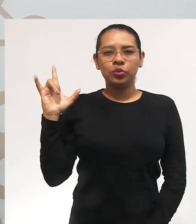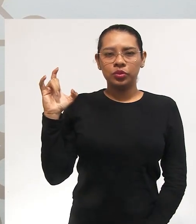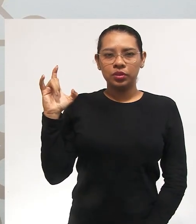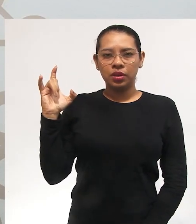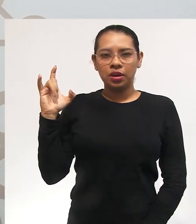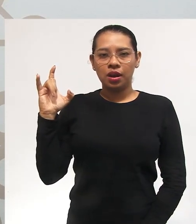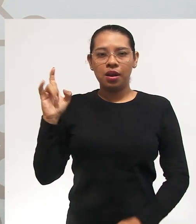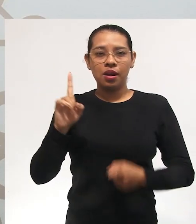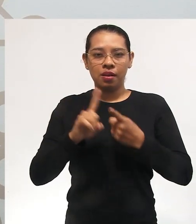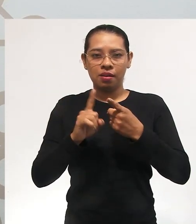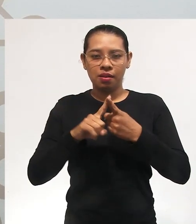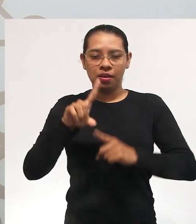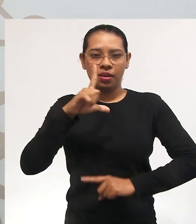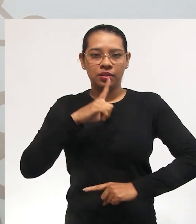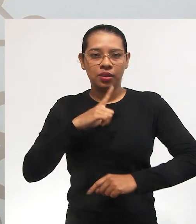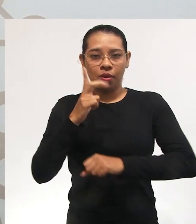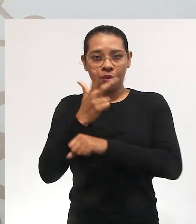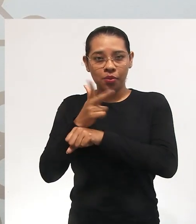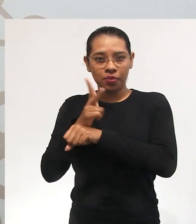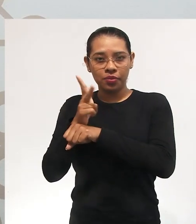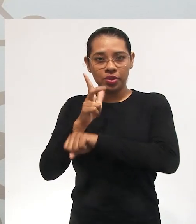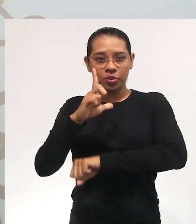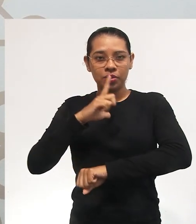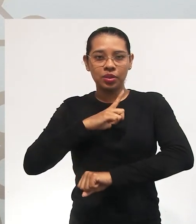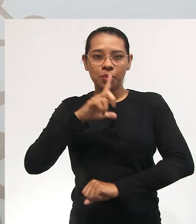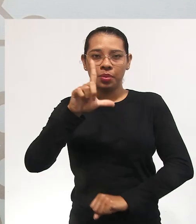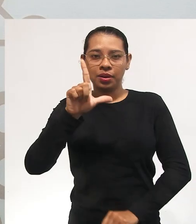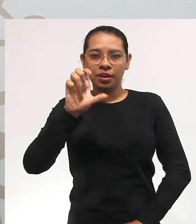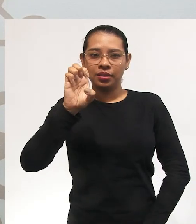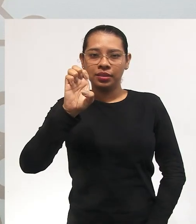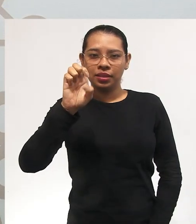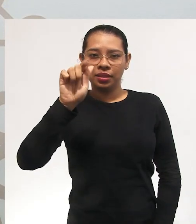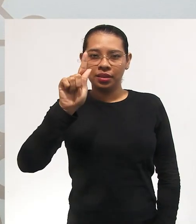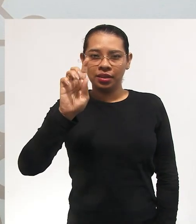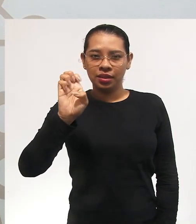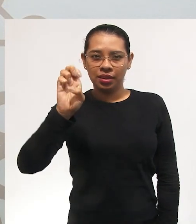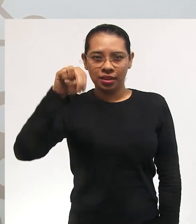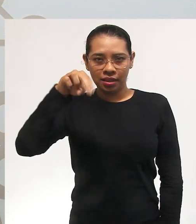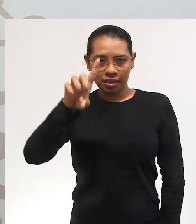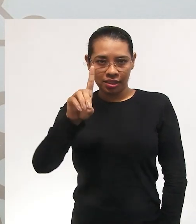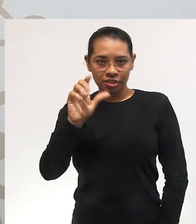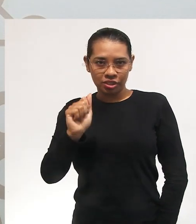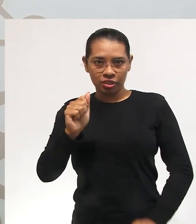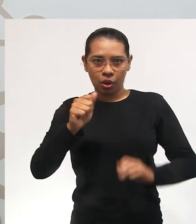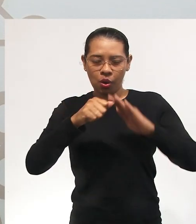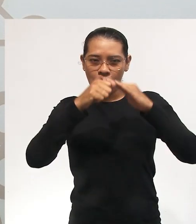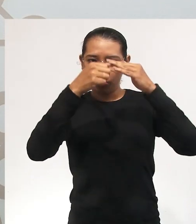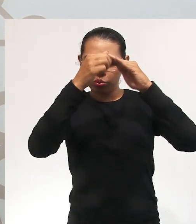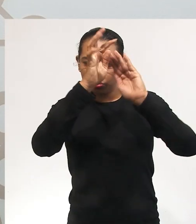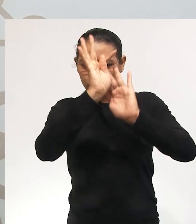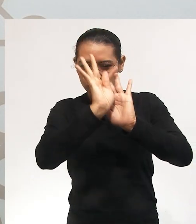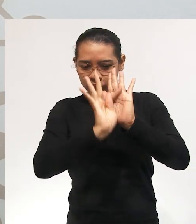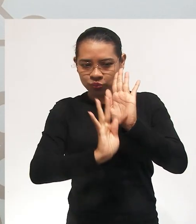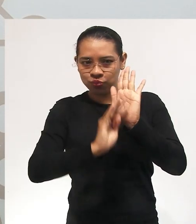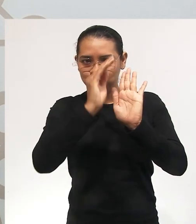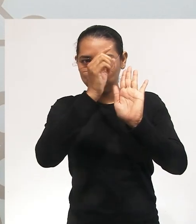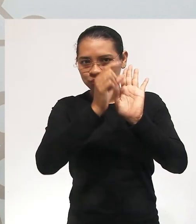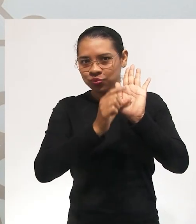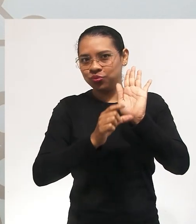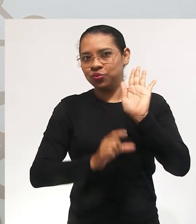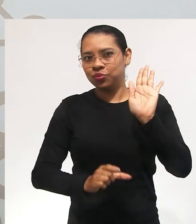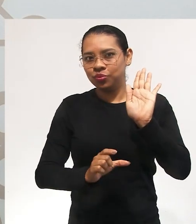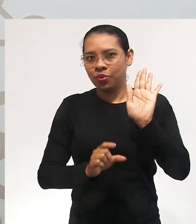e essa postagem tem um vídeo e tem uma legenda, aquela legenda ali não é enfeite. Aquela legenda, ela